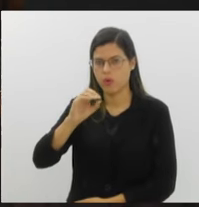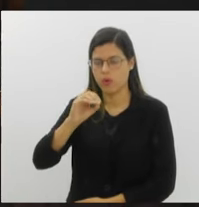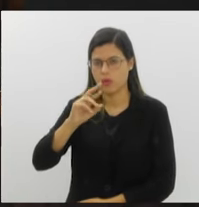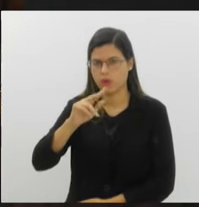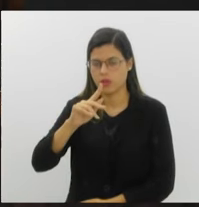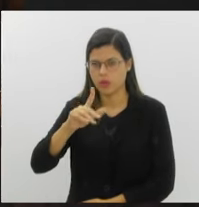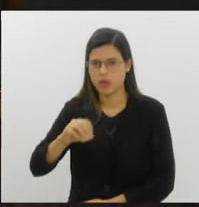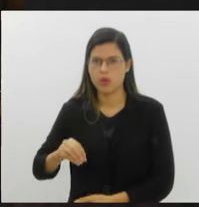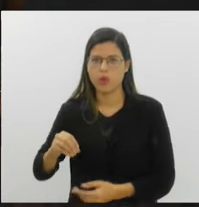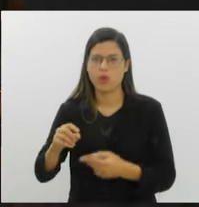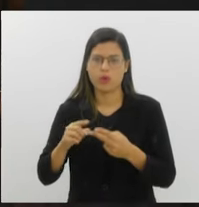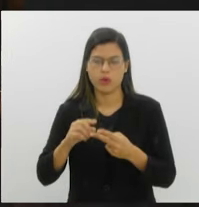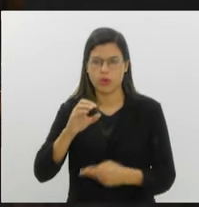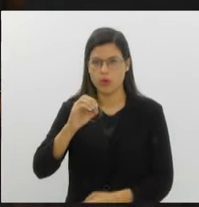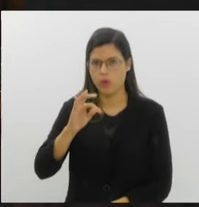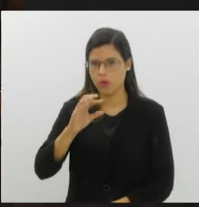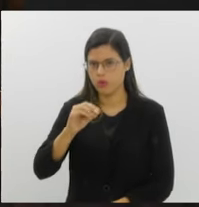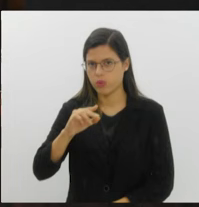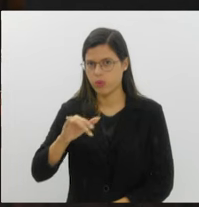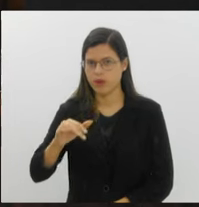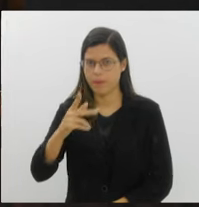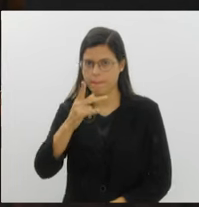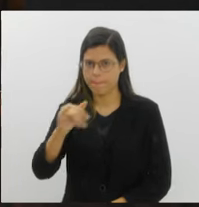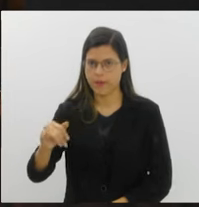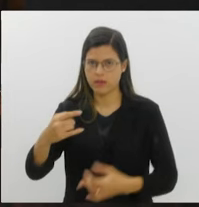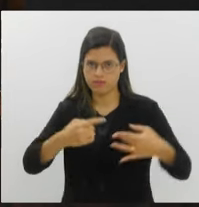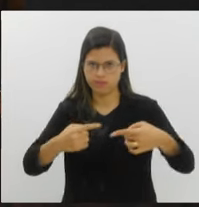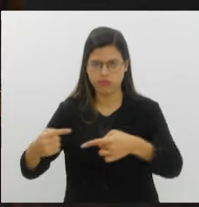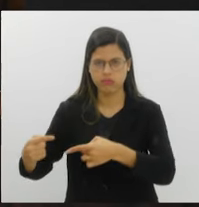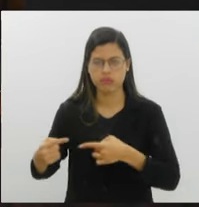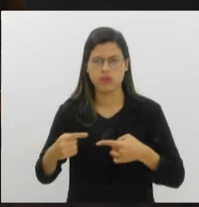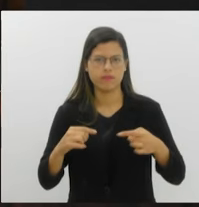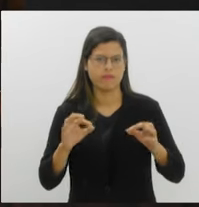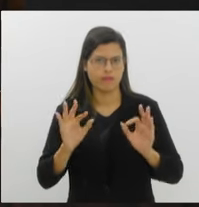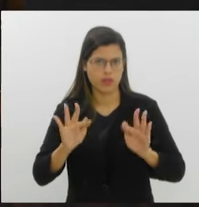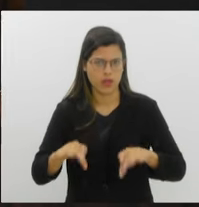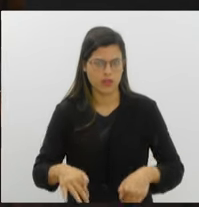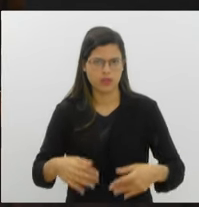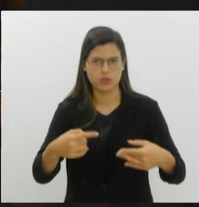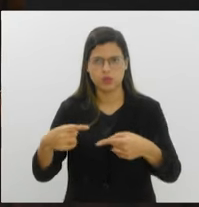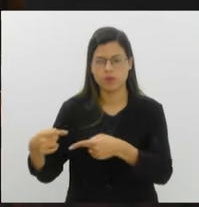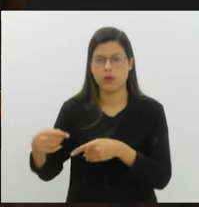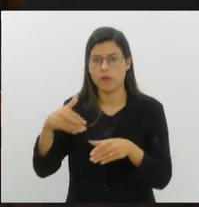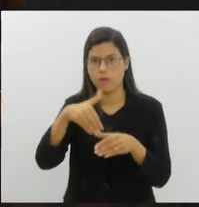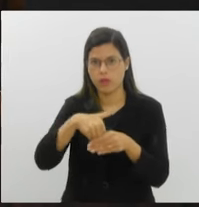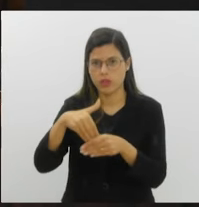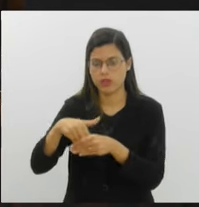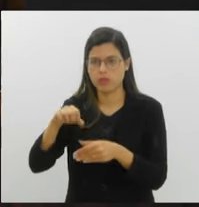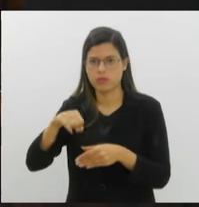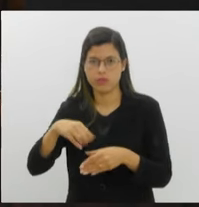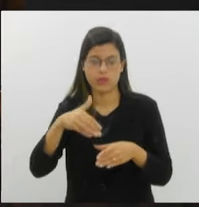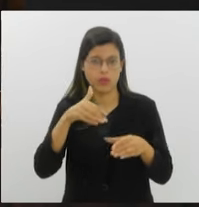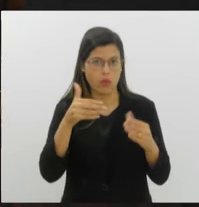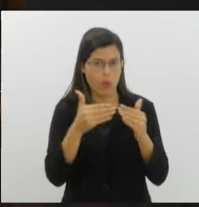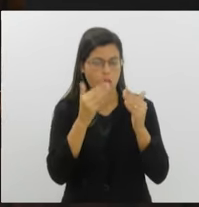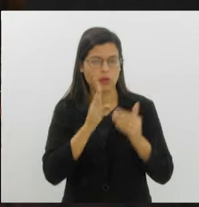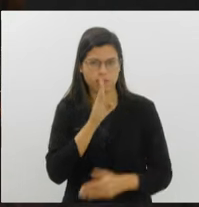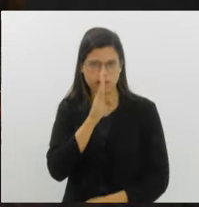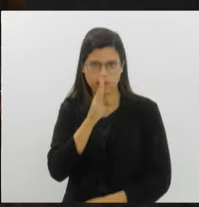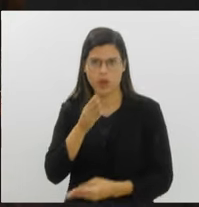Otoni de Paula Pai. Em discussão. Não havendo quem queira discutir, encerrada a discussão. Em votação, os senhores que aprovam, permaneçam como